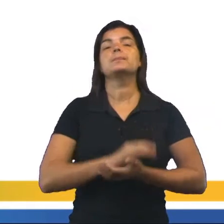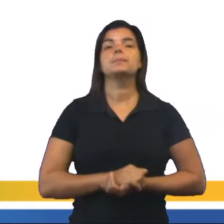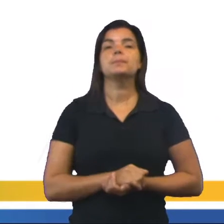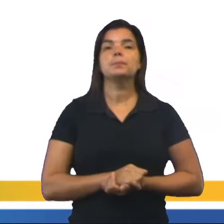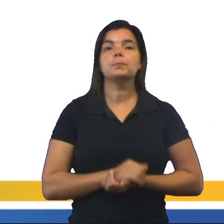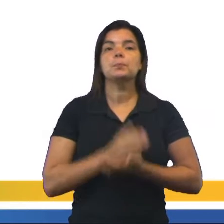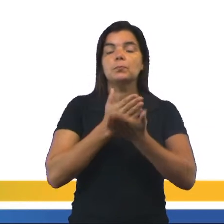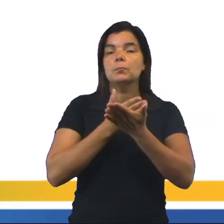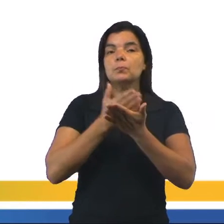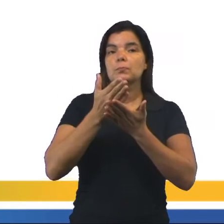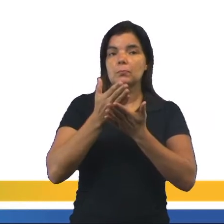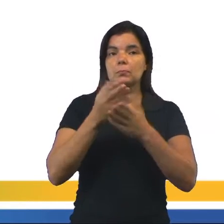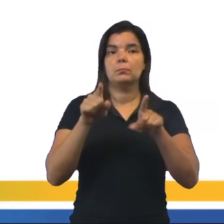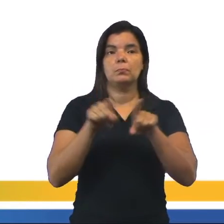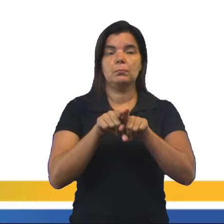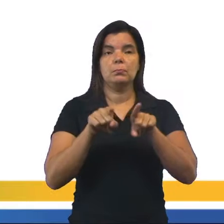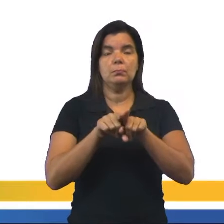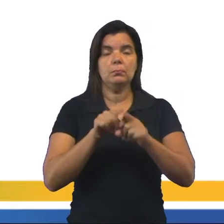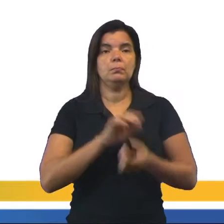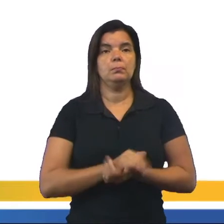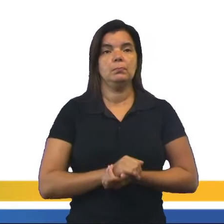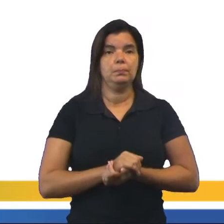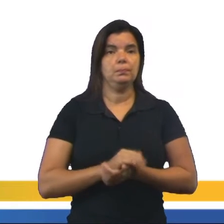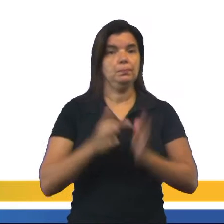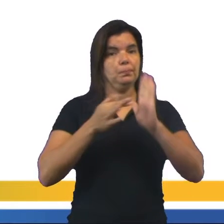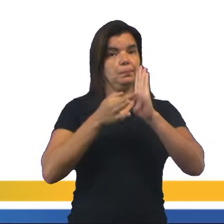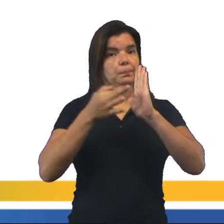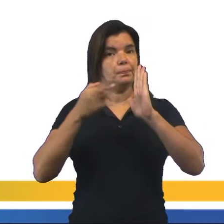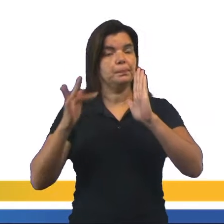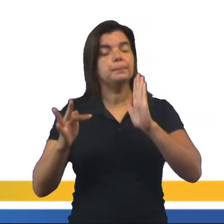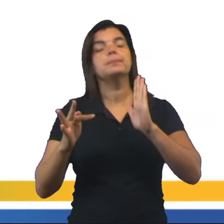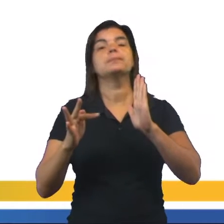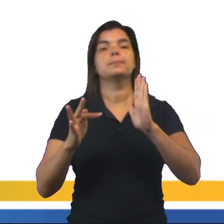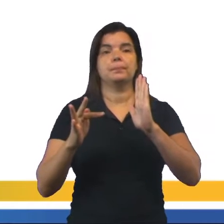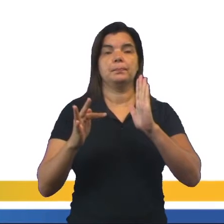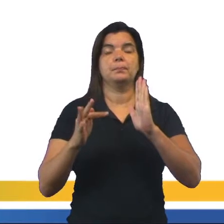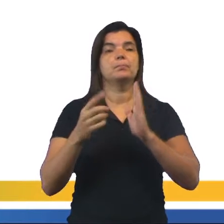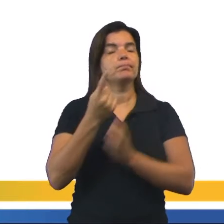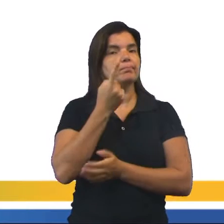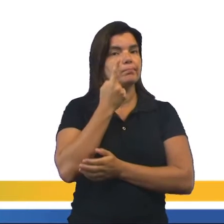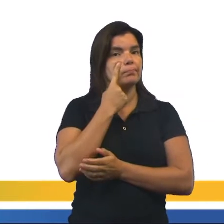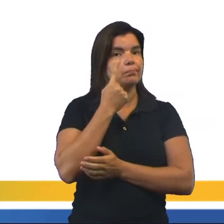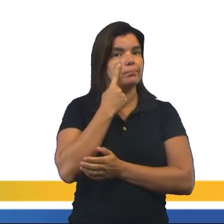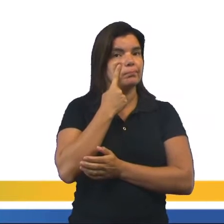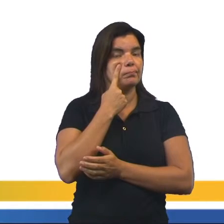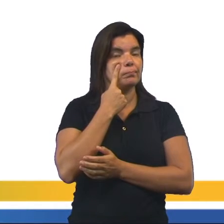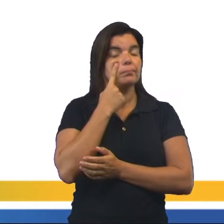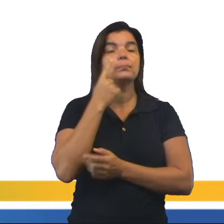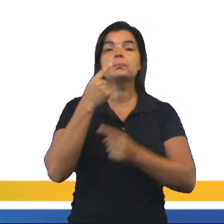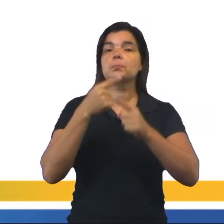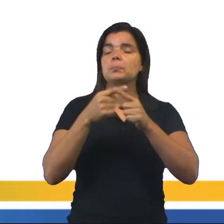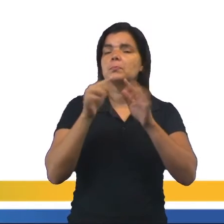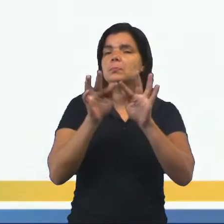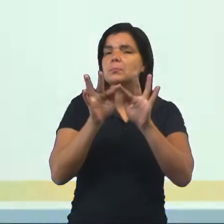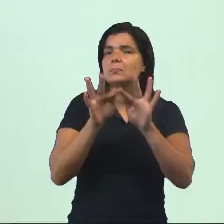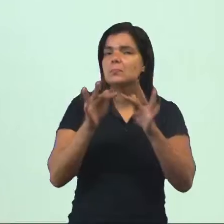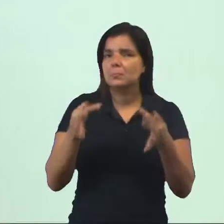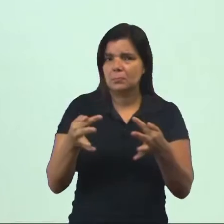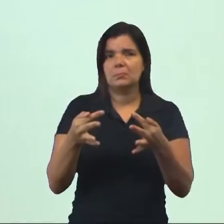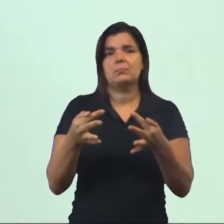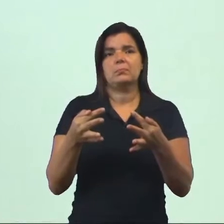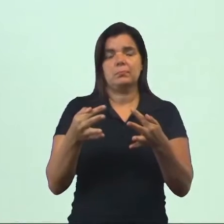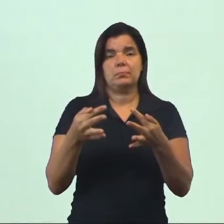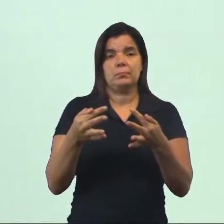O enunciado e as fórmulas, tá? Prestem bem atenção, porque ele é bem